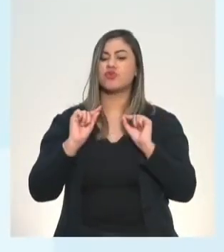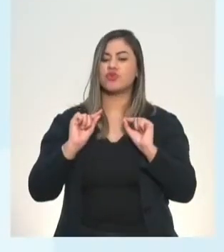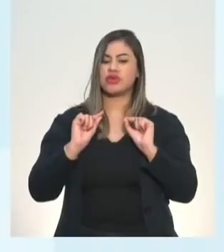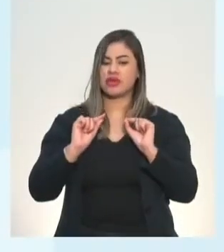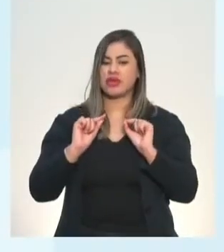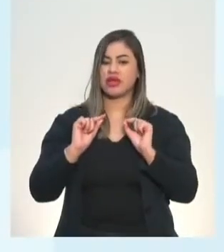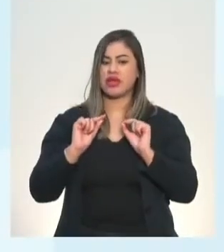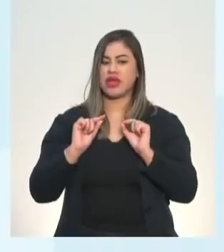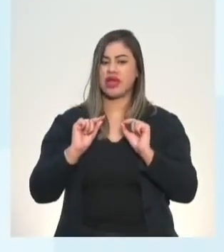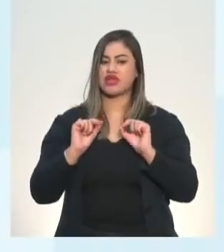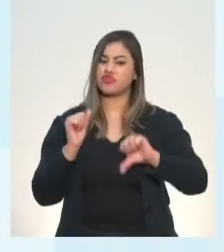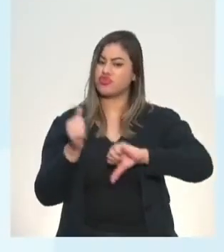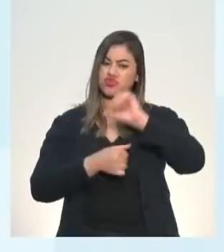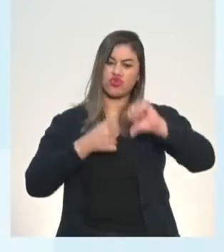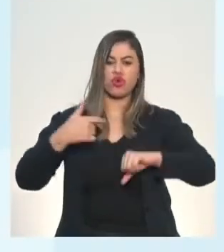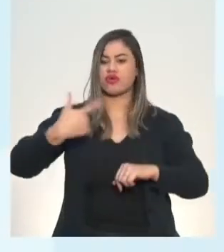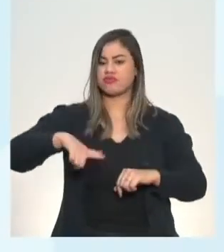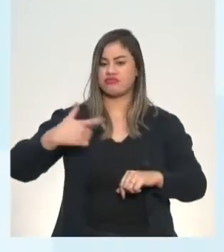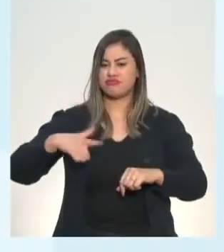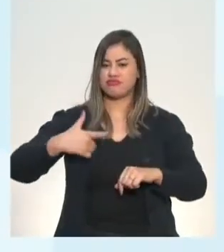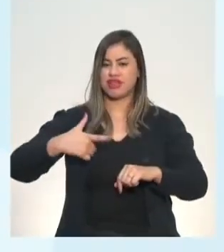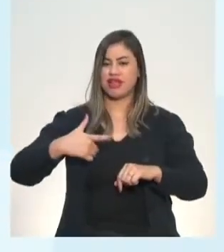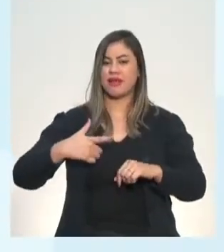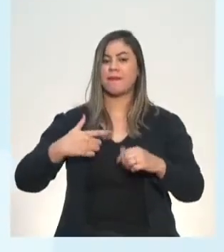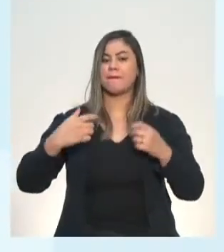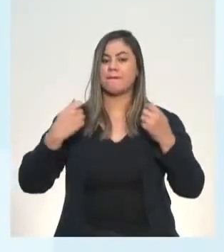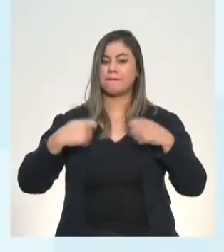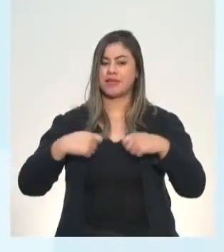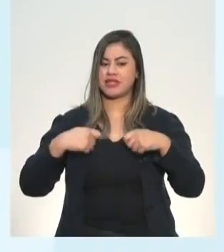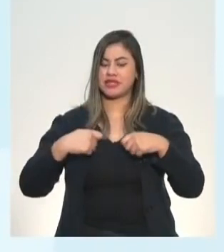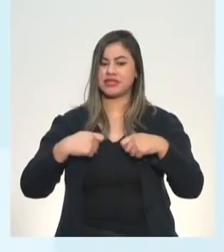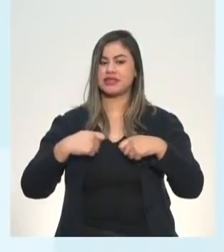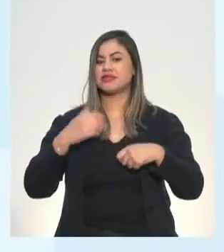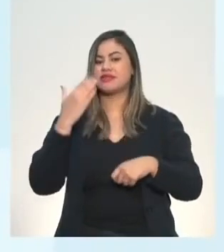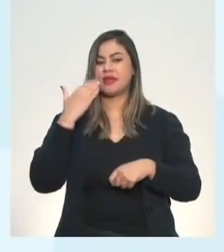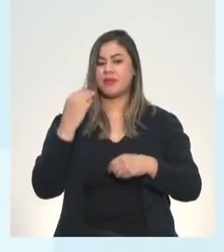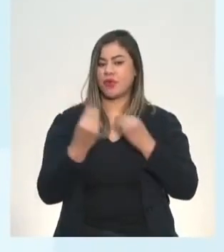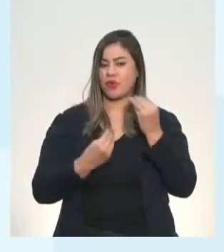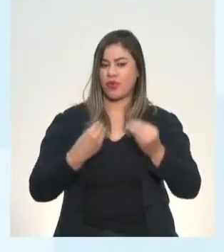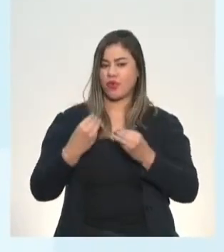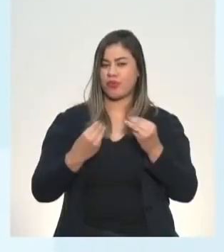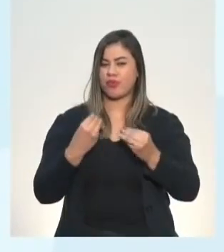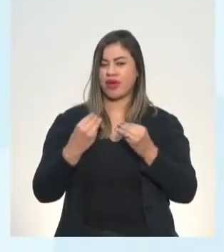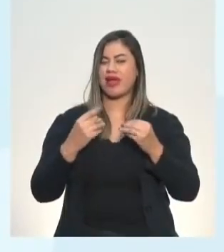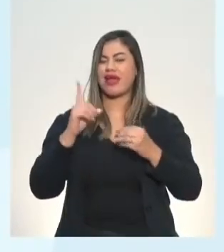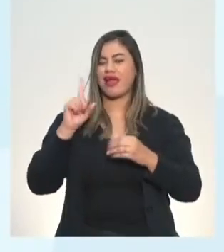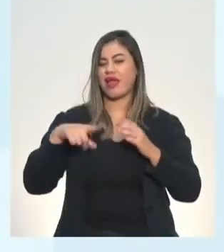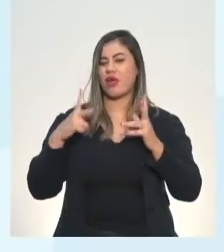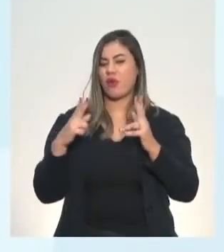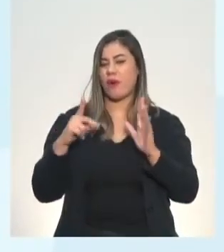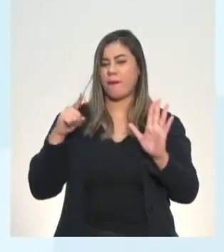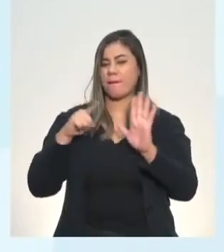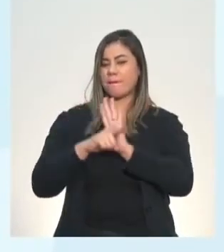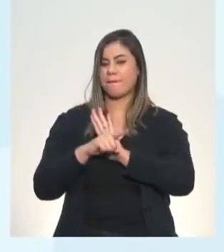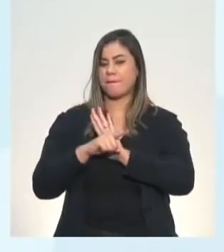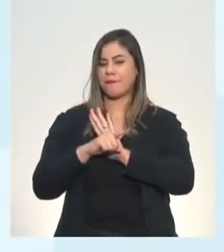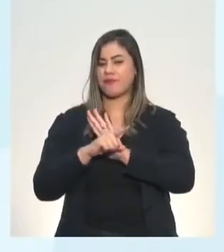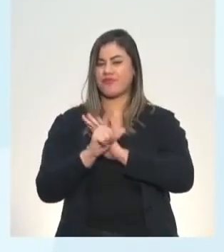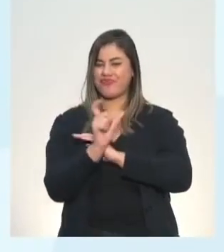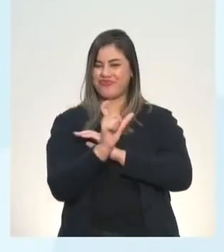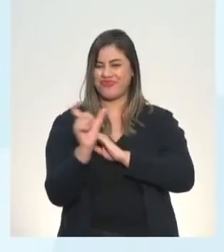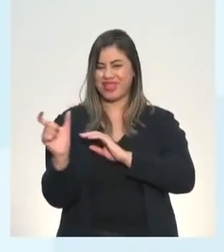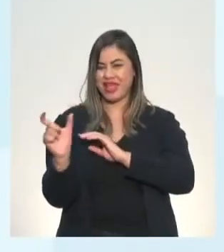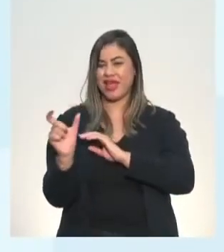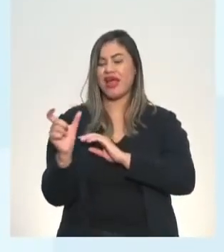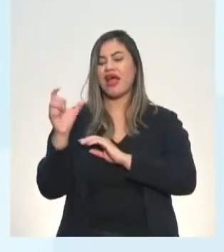fala with who. Exato. Né? Não existe, teria que ser até with whom, mas não dá. É como aquela Então, perguntinha tradicional, né, de where are you from? Que a